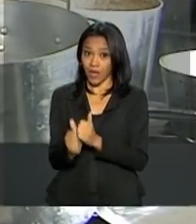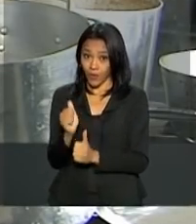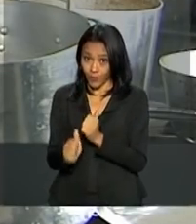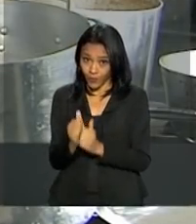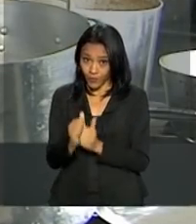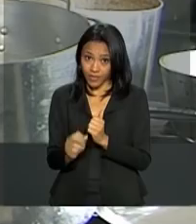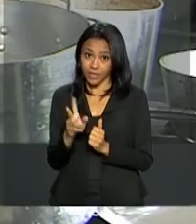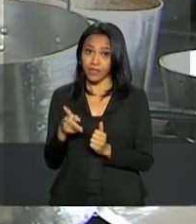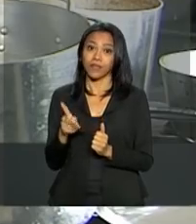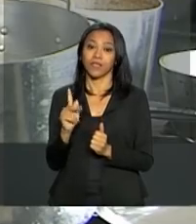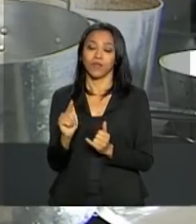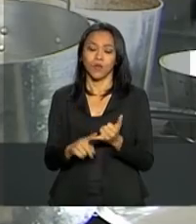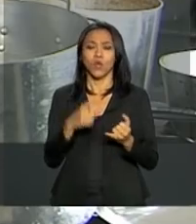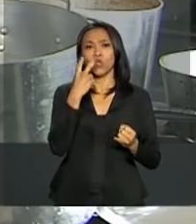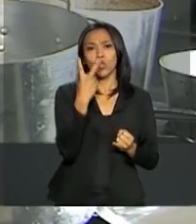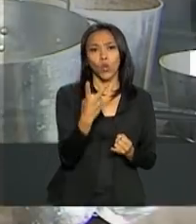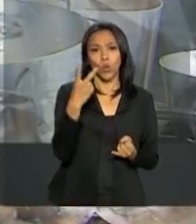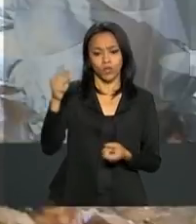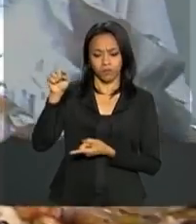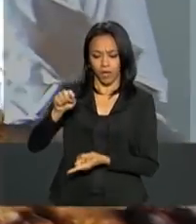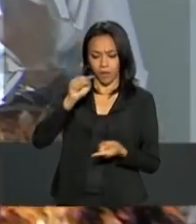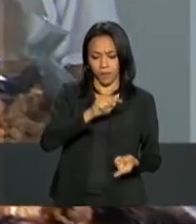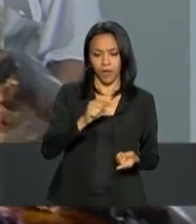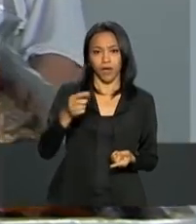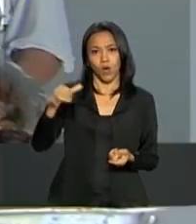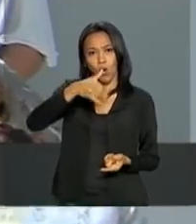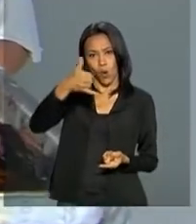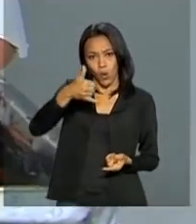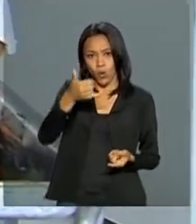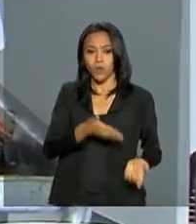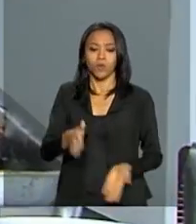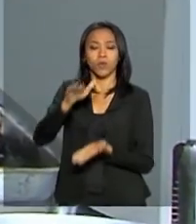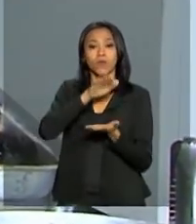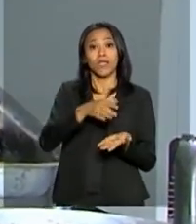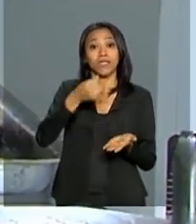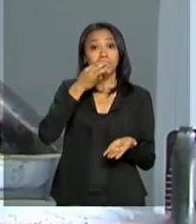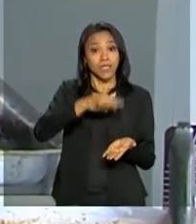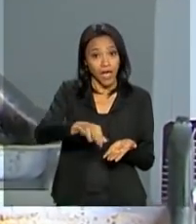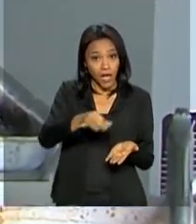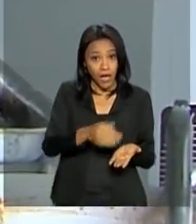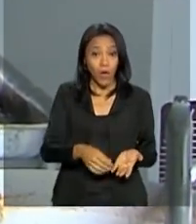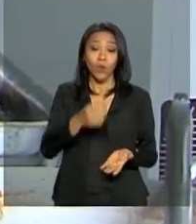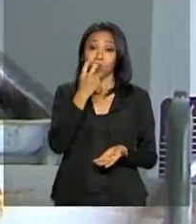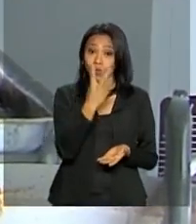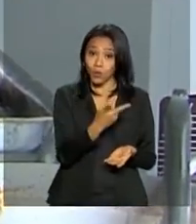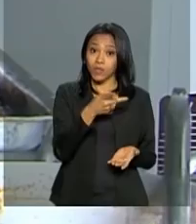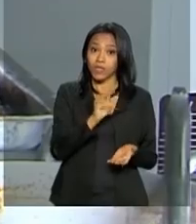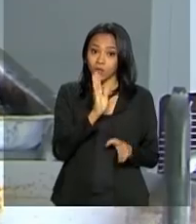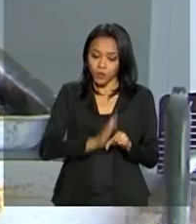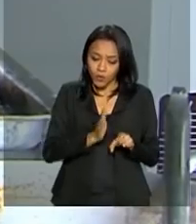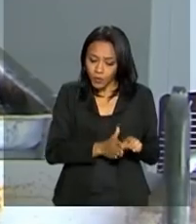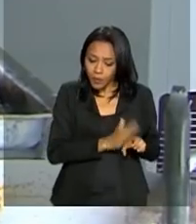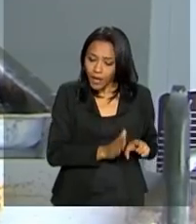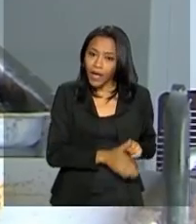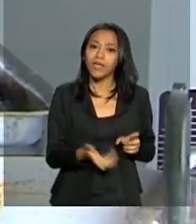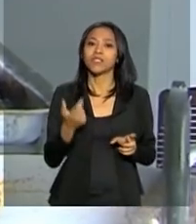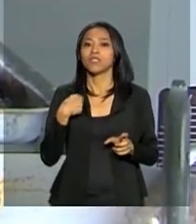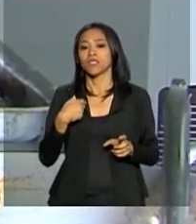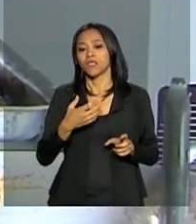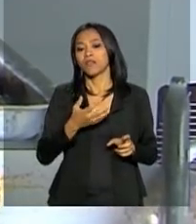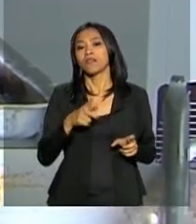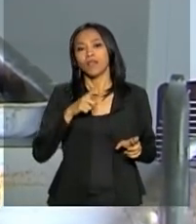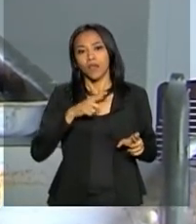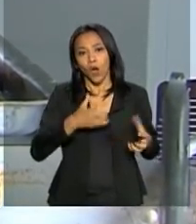litros de óleo e sal vai os três quilos de tomate alface são seis pés de